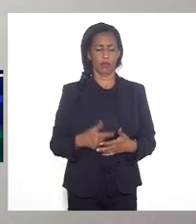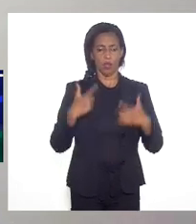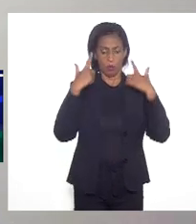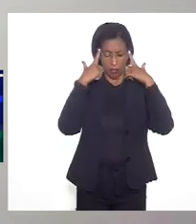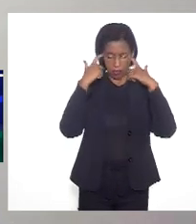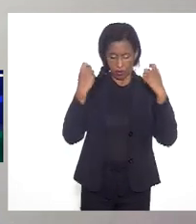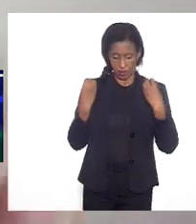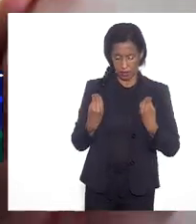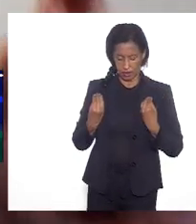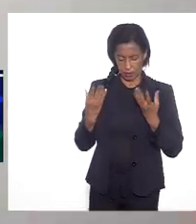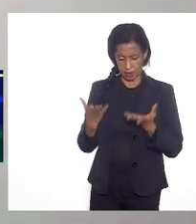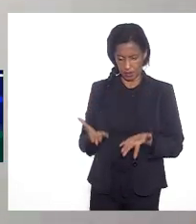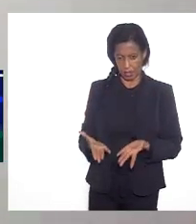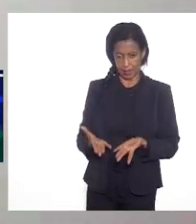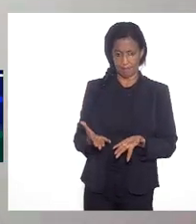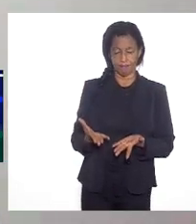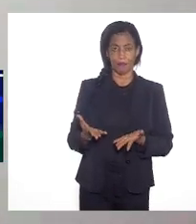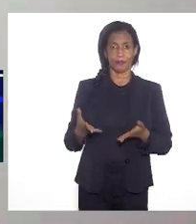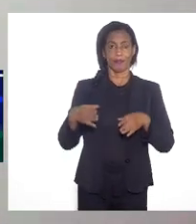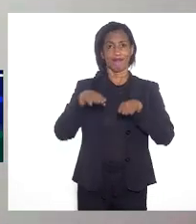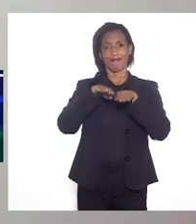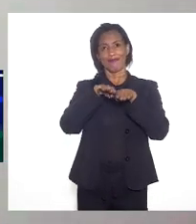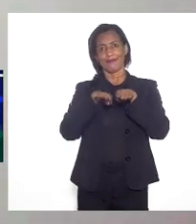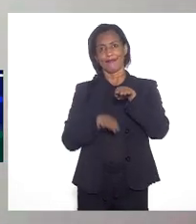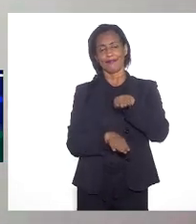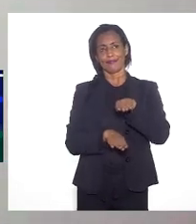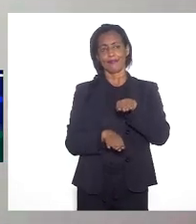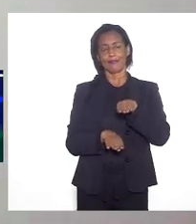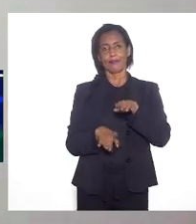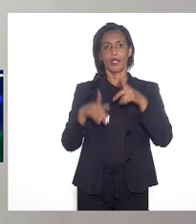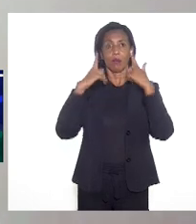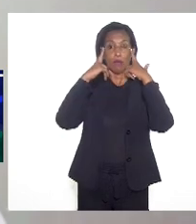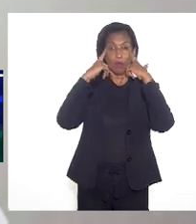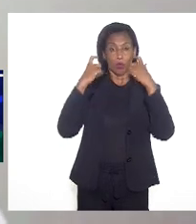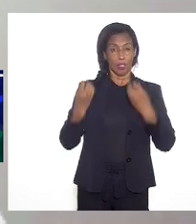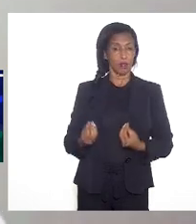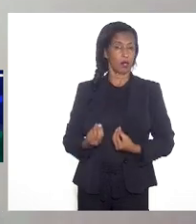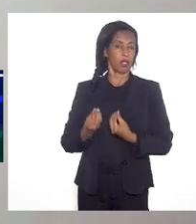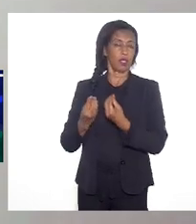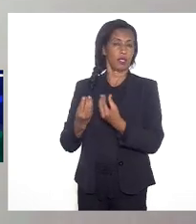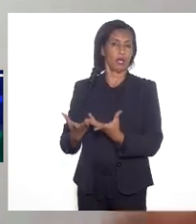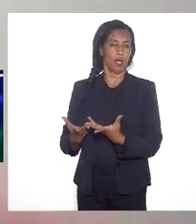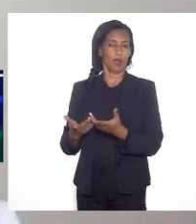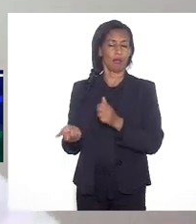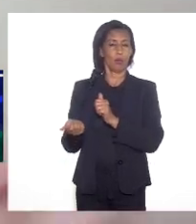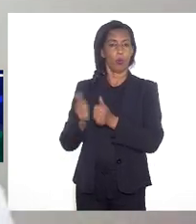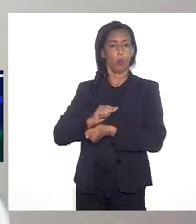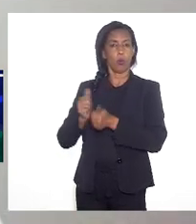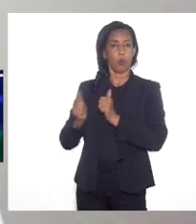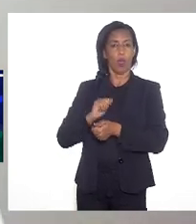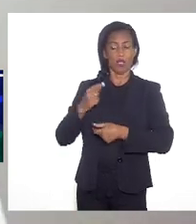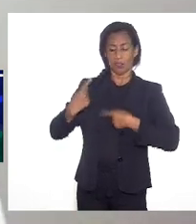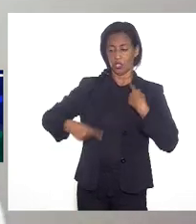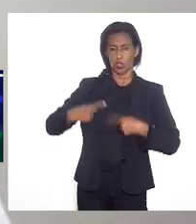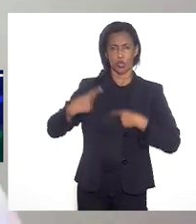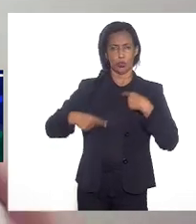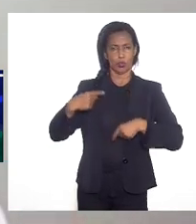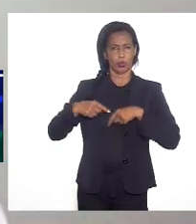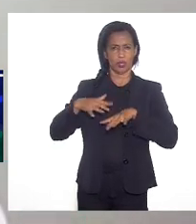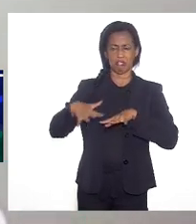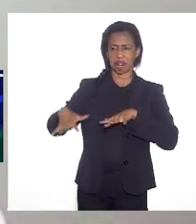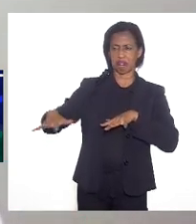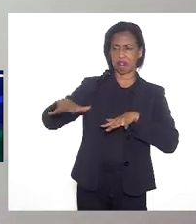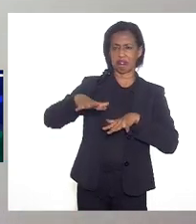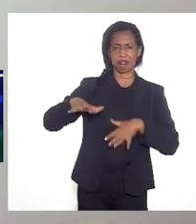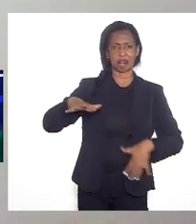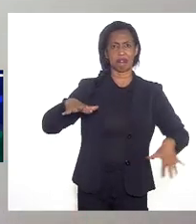dá pela desigualdade, uma violência que se dá pela dinâmica das disputas territoriais entre os